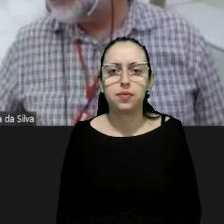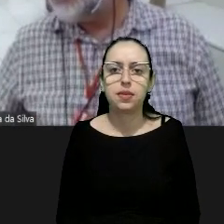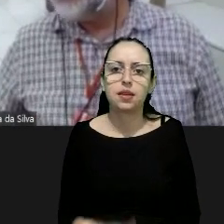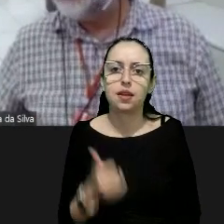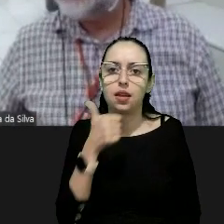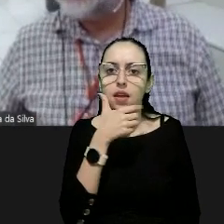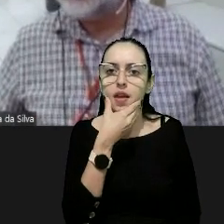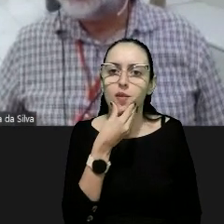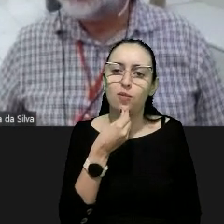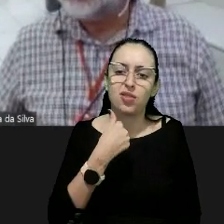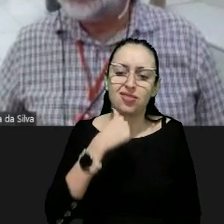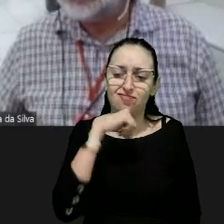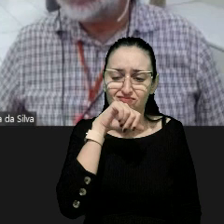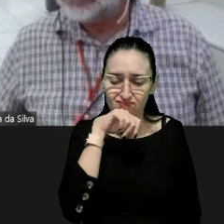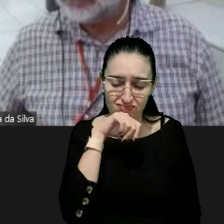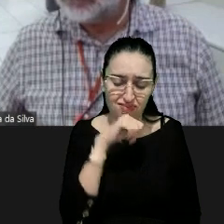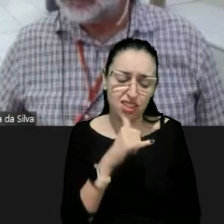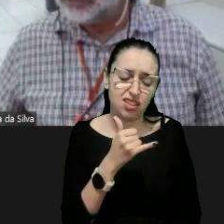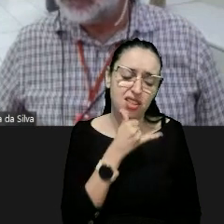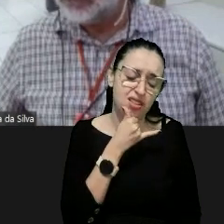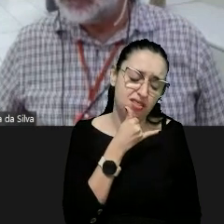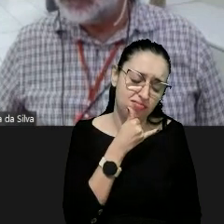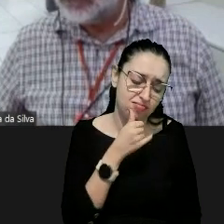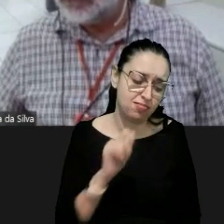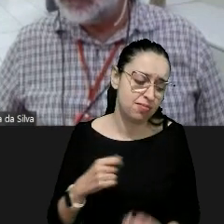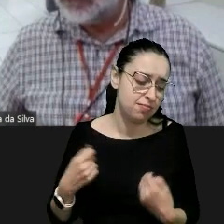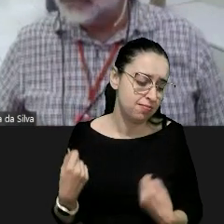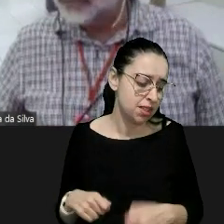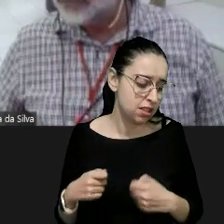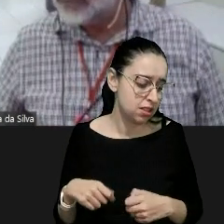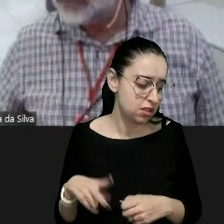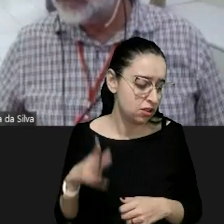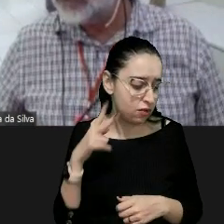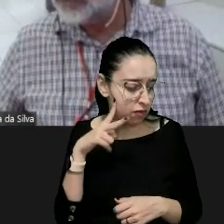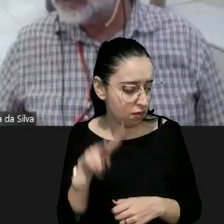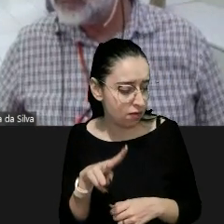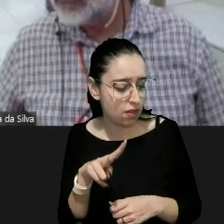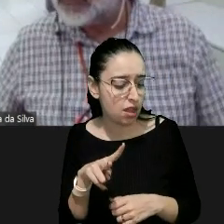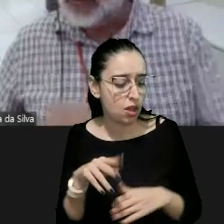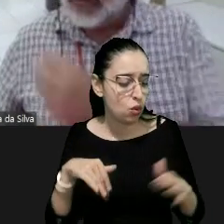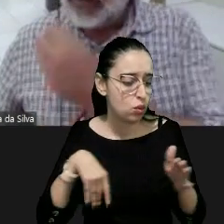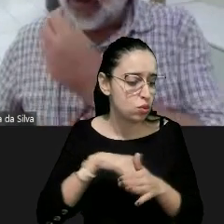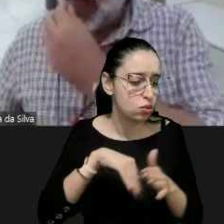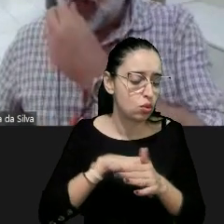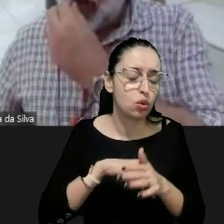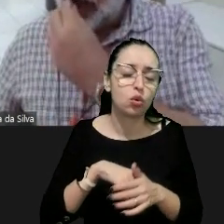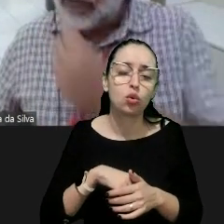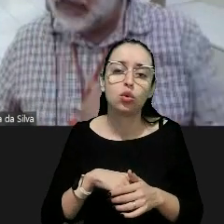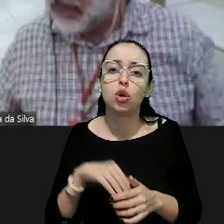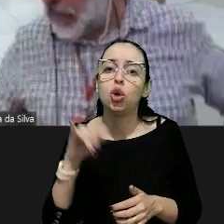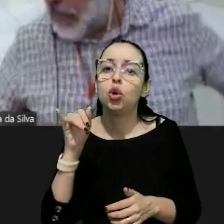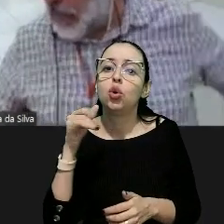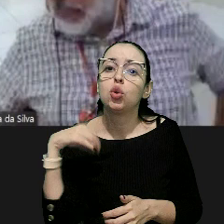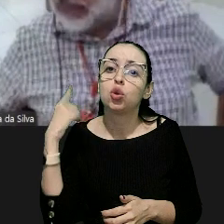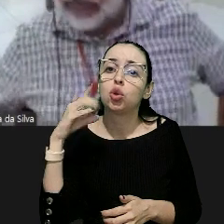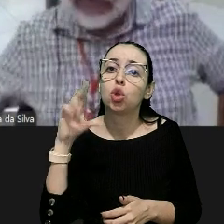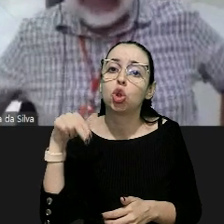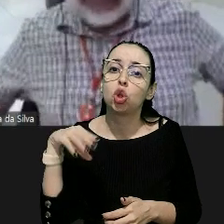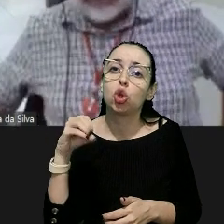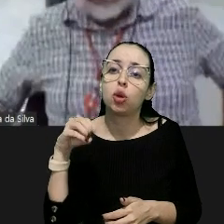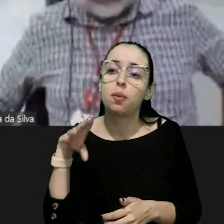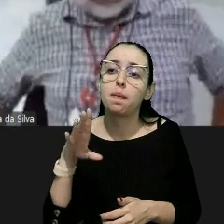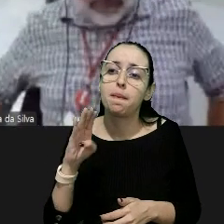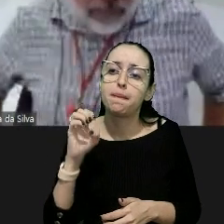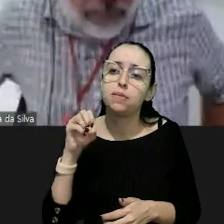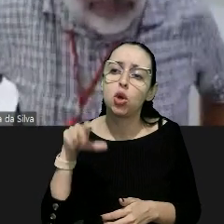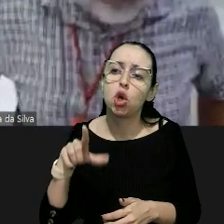de você, não é você dele. Então você chega, pai, estou péssimo, estou precisando, e vê um jogo lá do Doutor Nobolo para